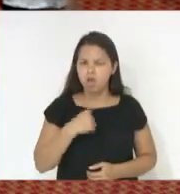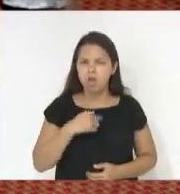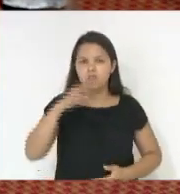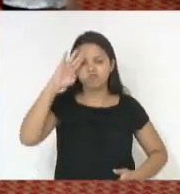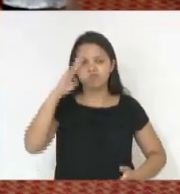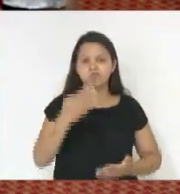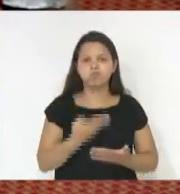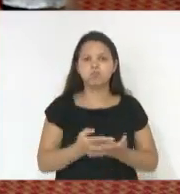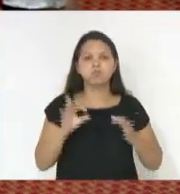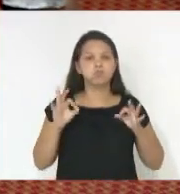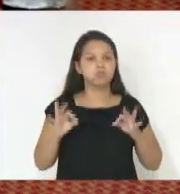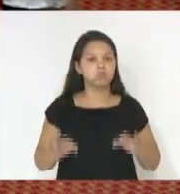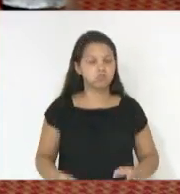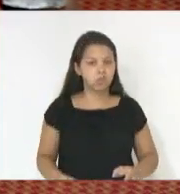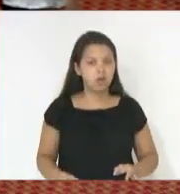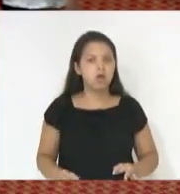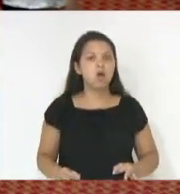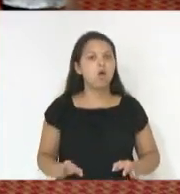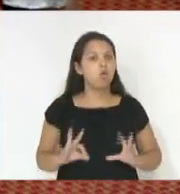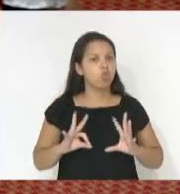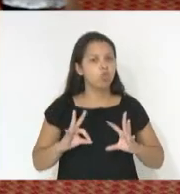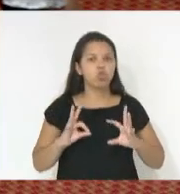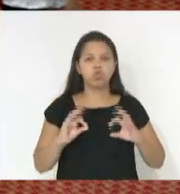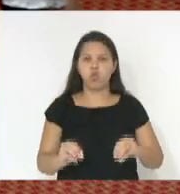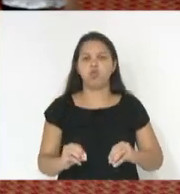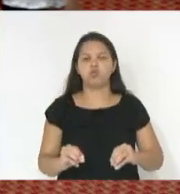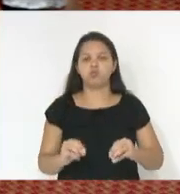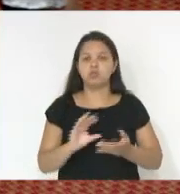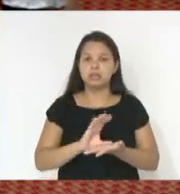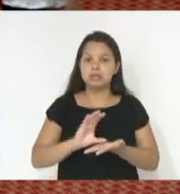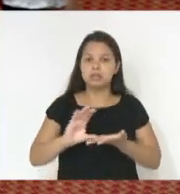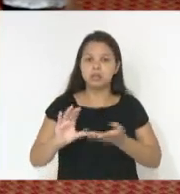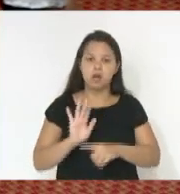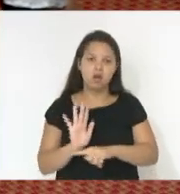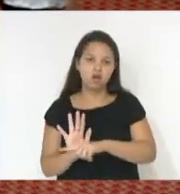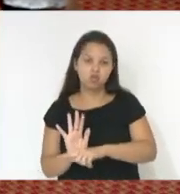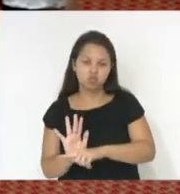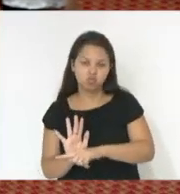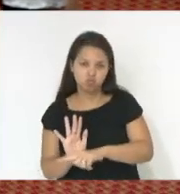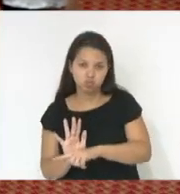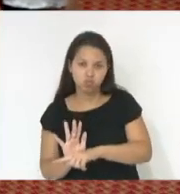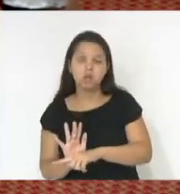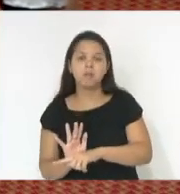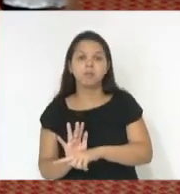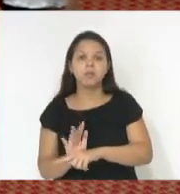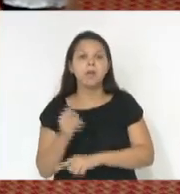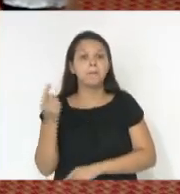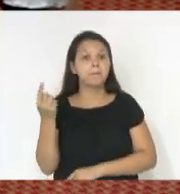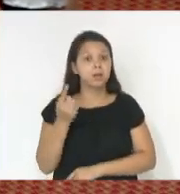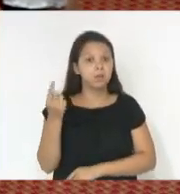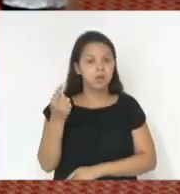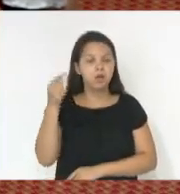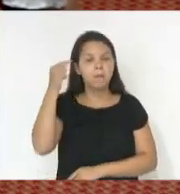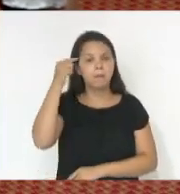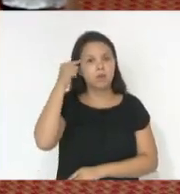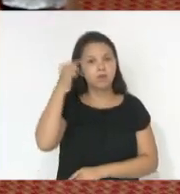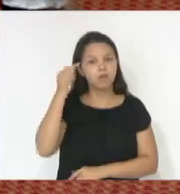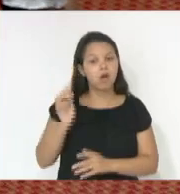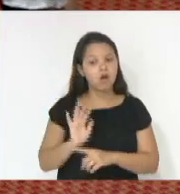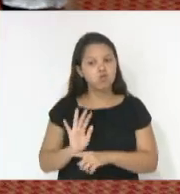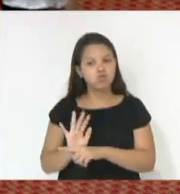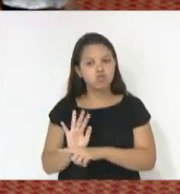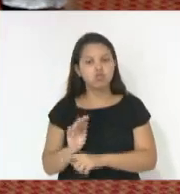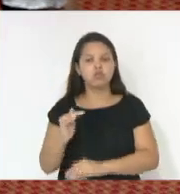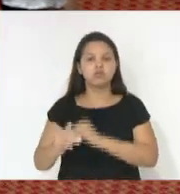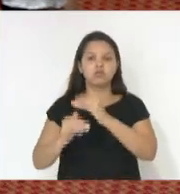que todos os incentivos que foram dados primeiro com o pensamento do desenvolvimento do